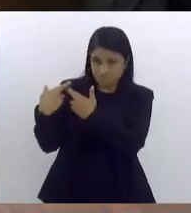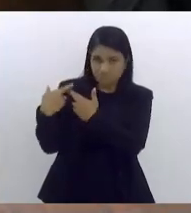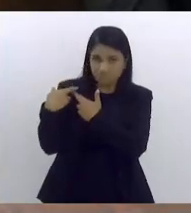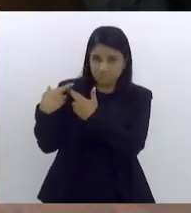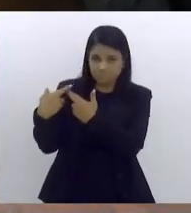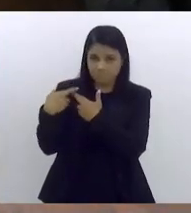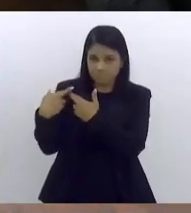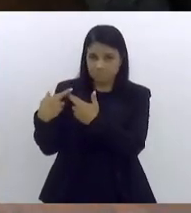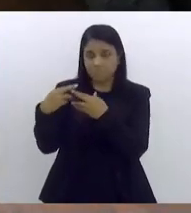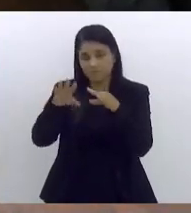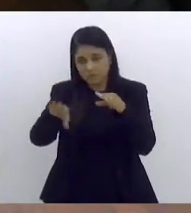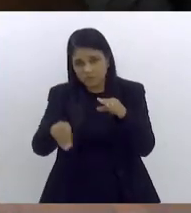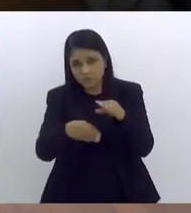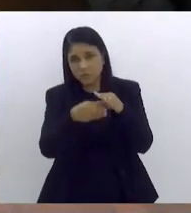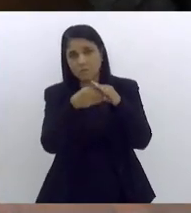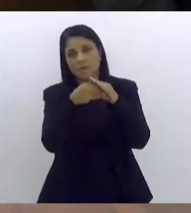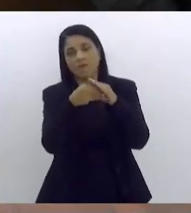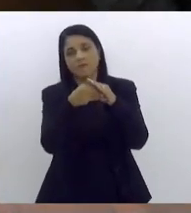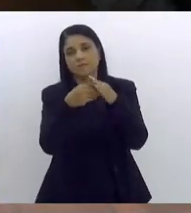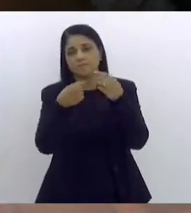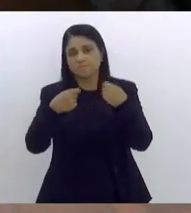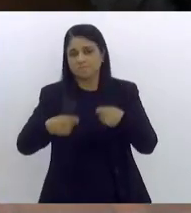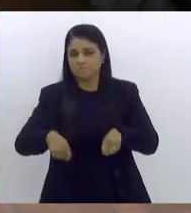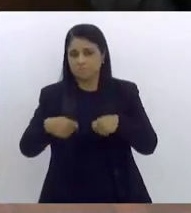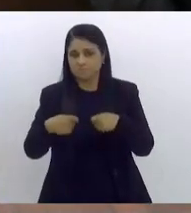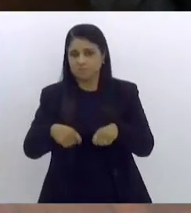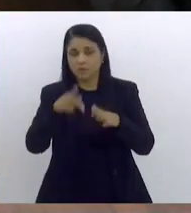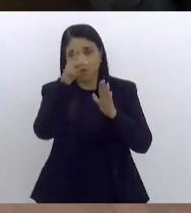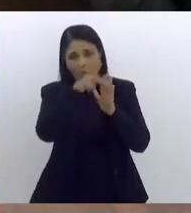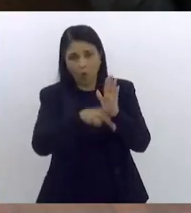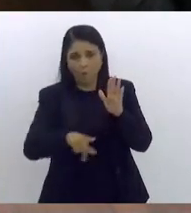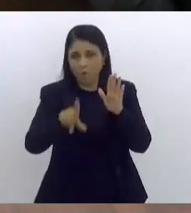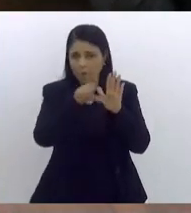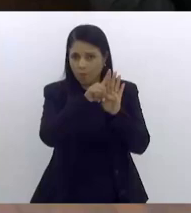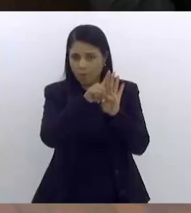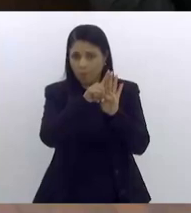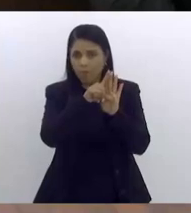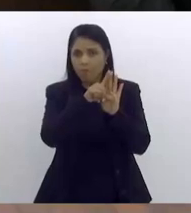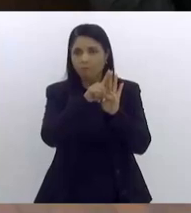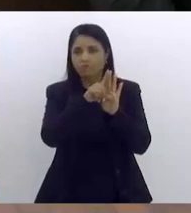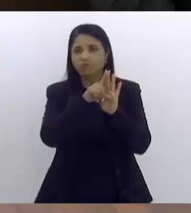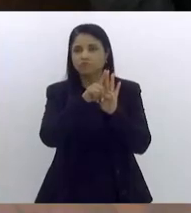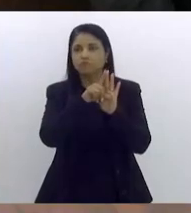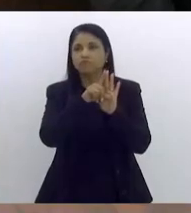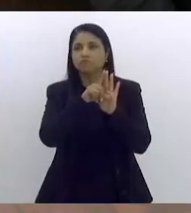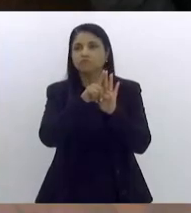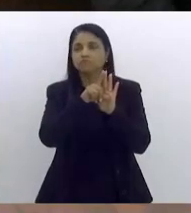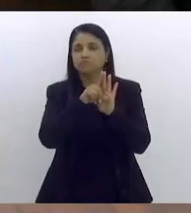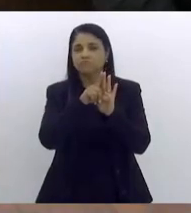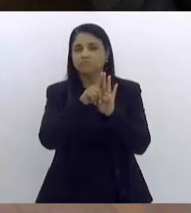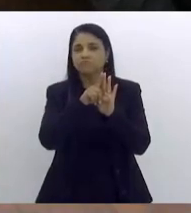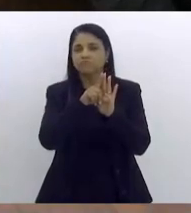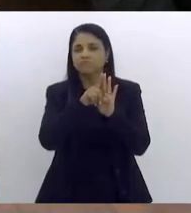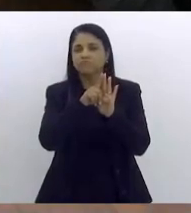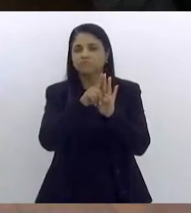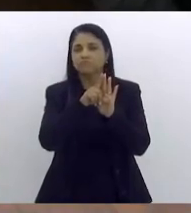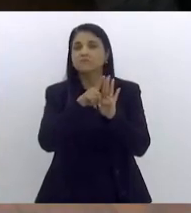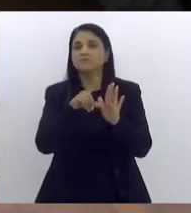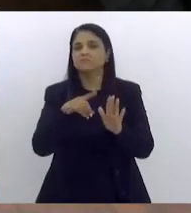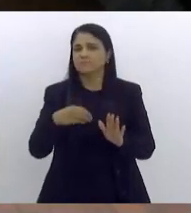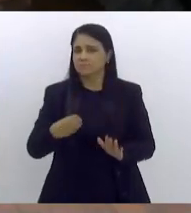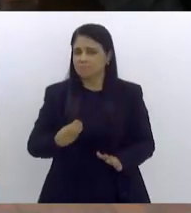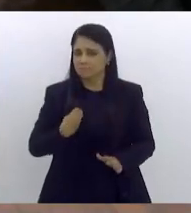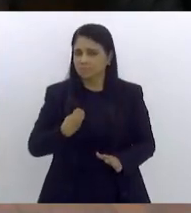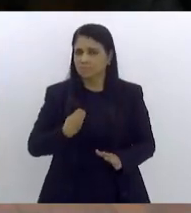de fazer emendas necessárias ao projeto, haja visto que existe